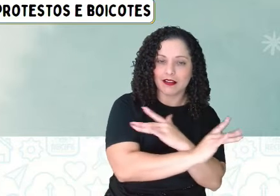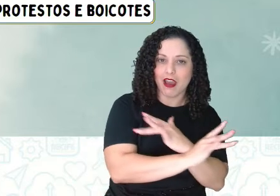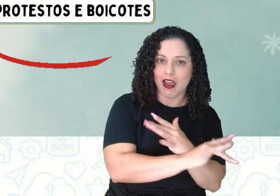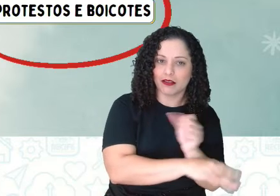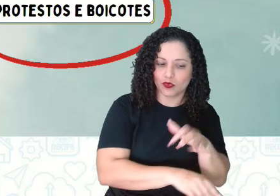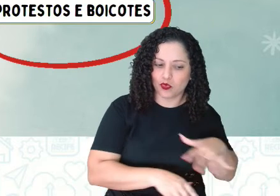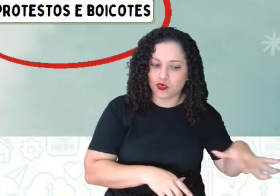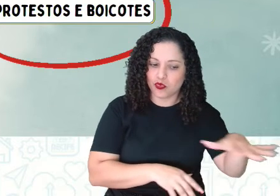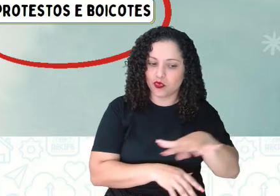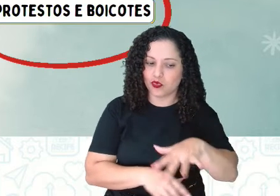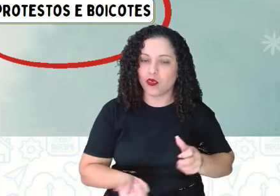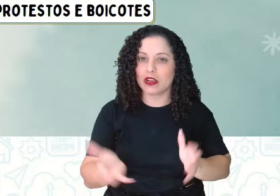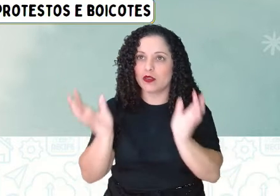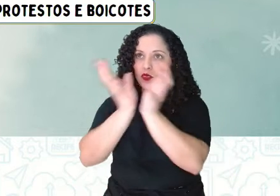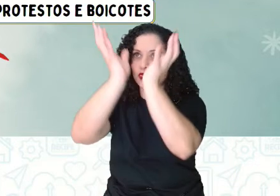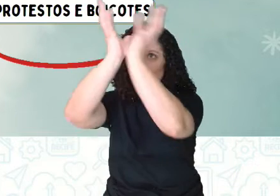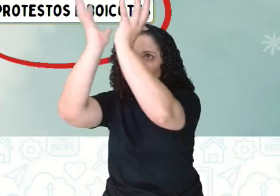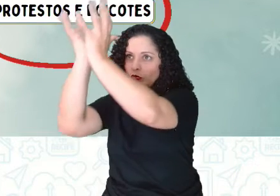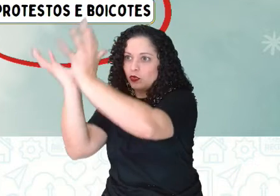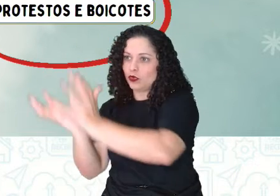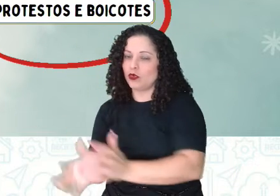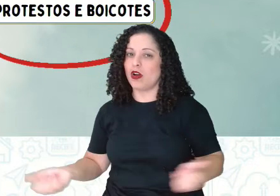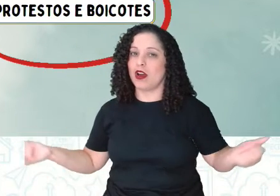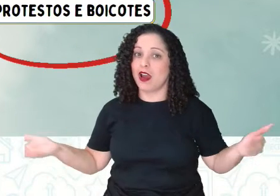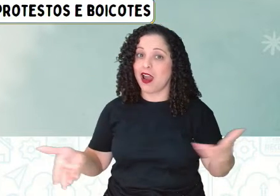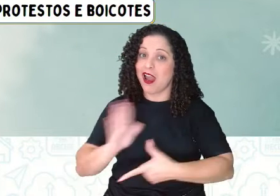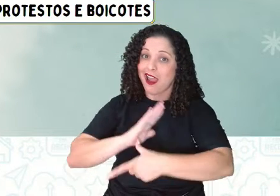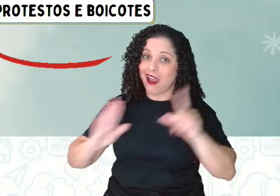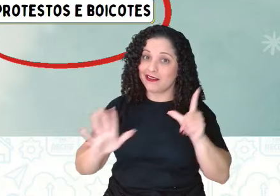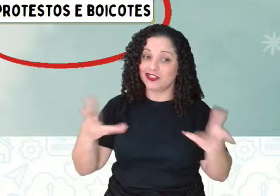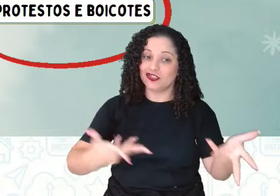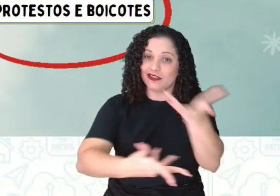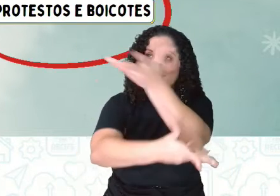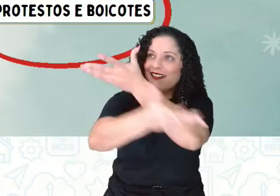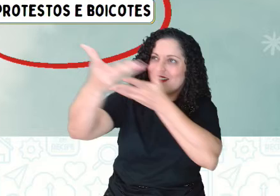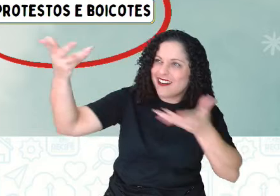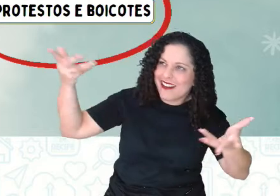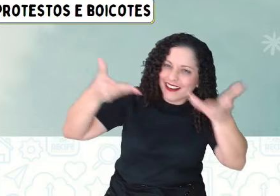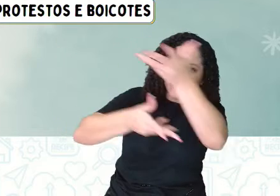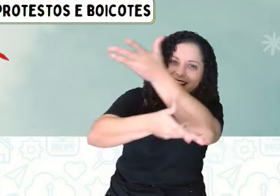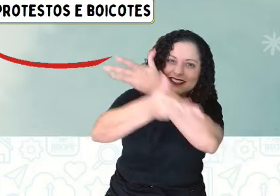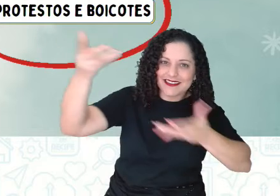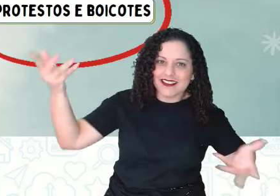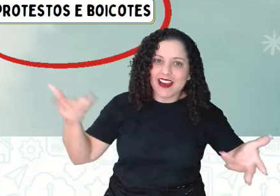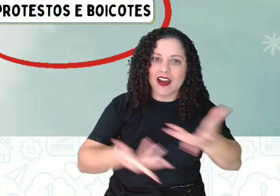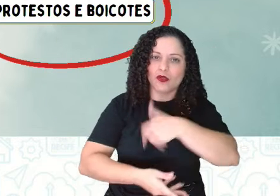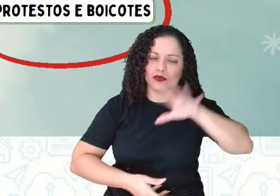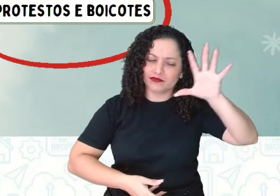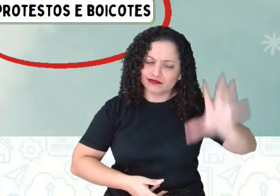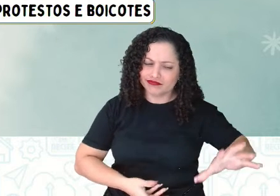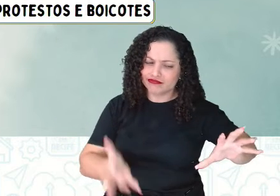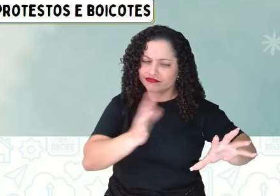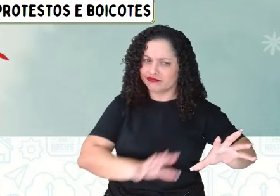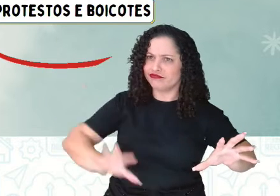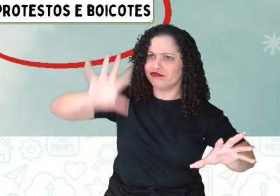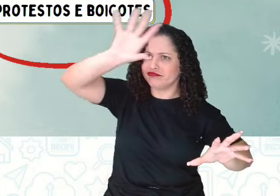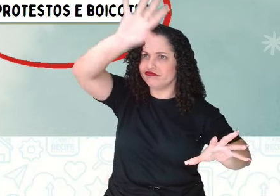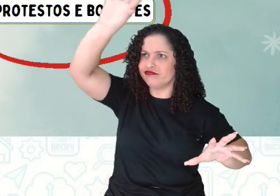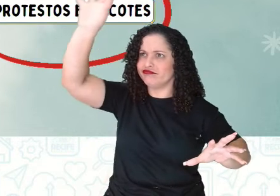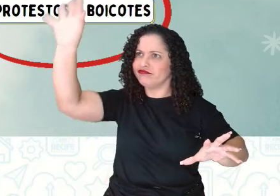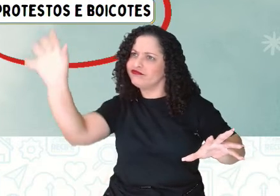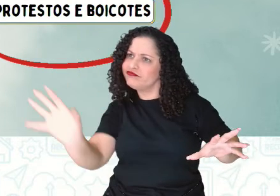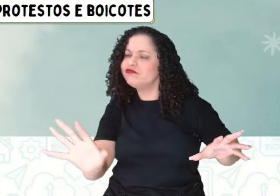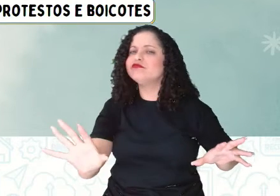enfraquece, né? O que era favorável antes, né? Que tinha aquela questão lá, cada um no seu lugar, ninguém intervia